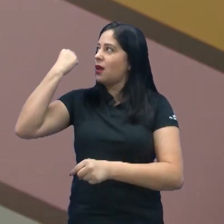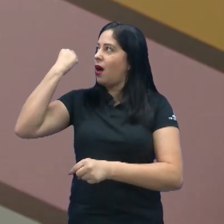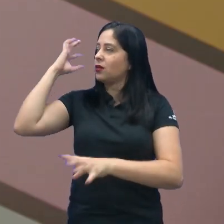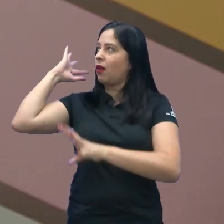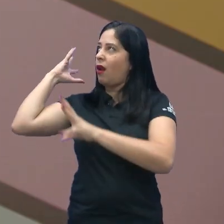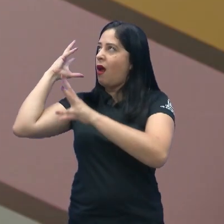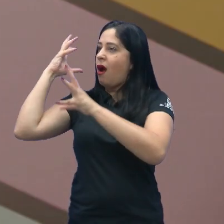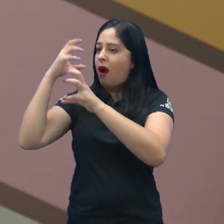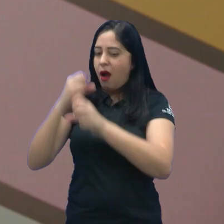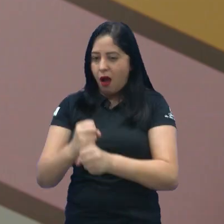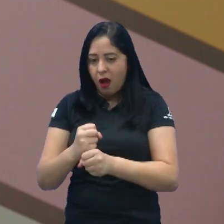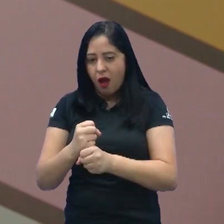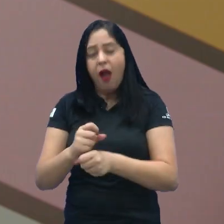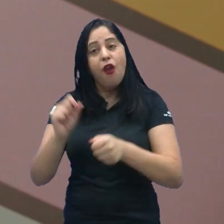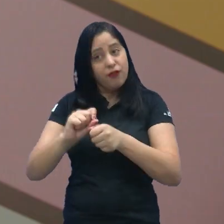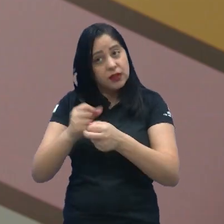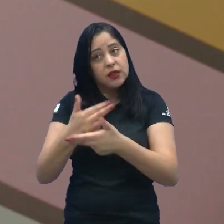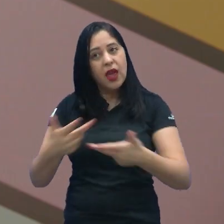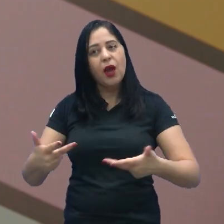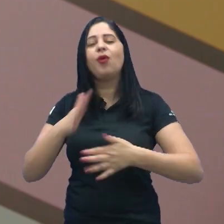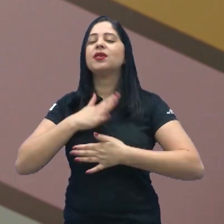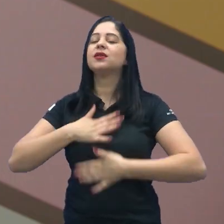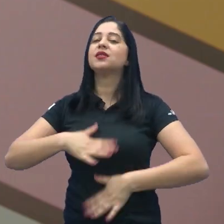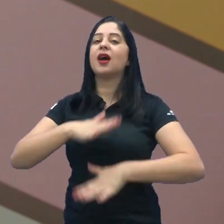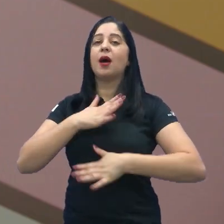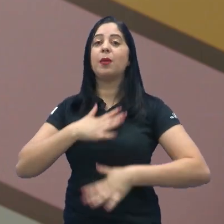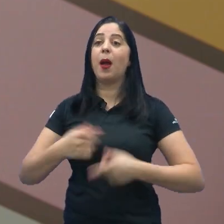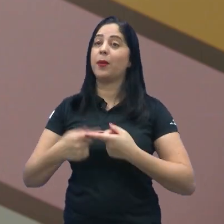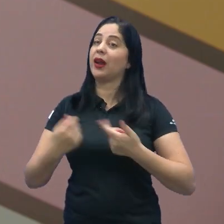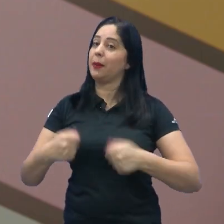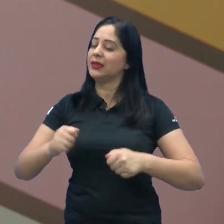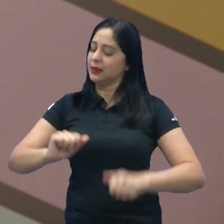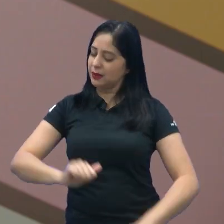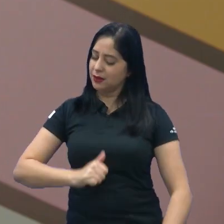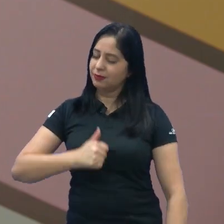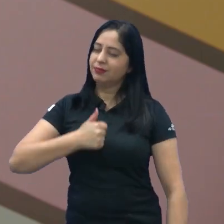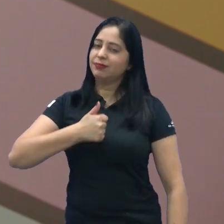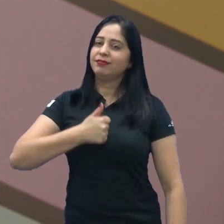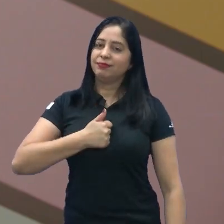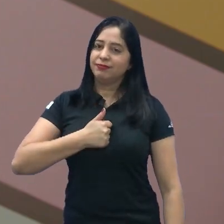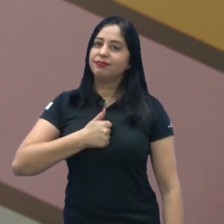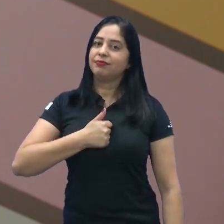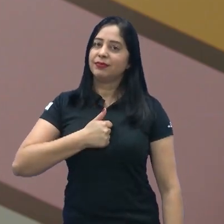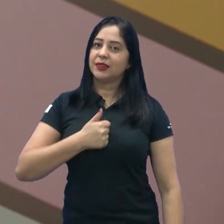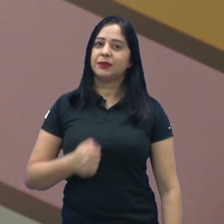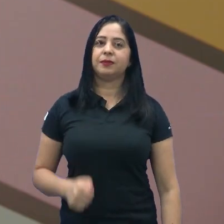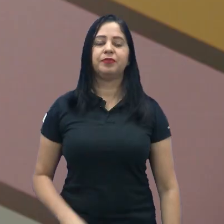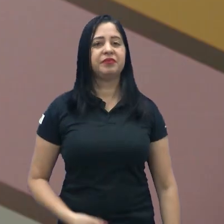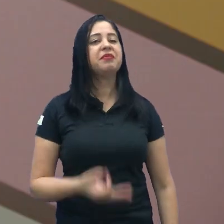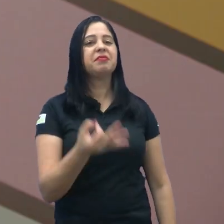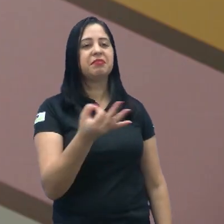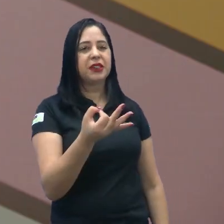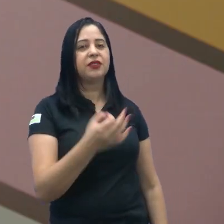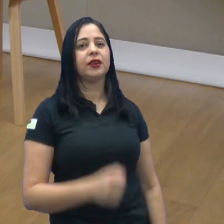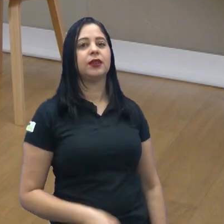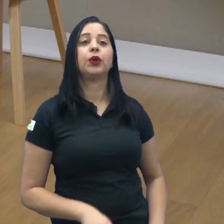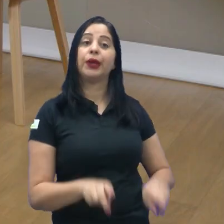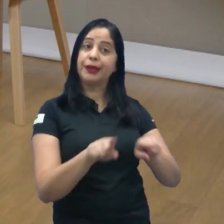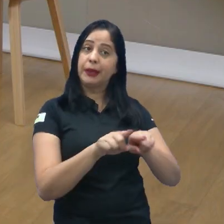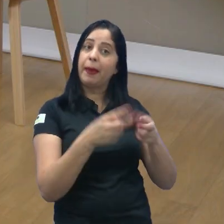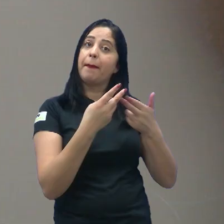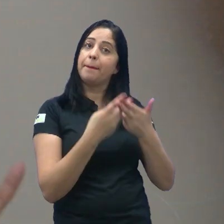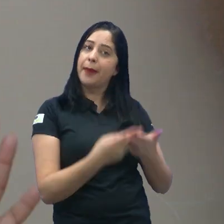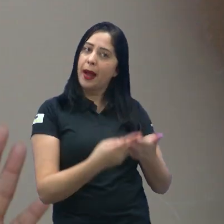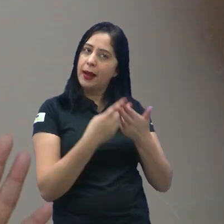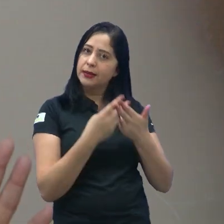mulher agora, né? Porque a autoestima, o autocuidado, pós-gestação é importantíssimo. Perfeito. E paciência, porque tudo